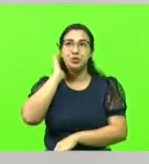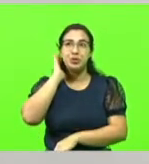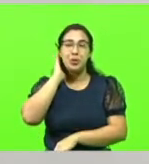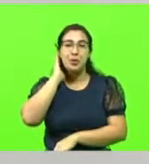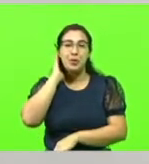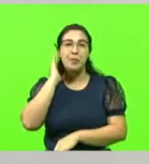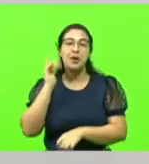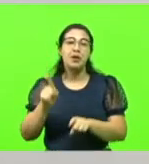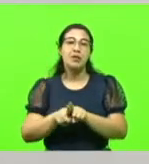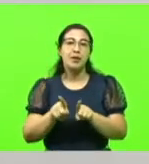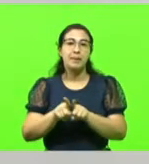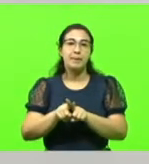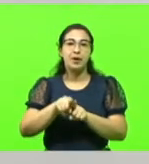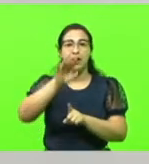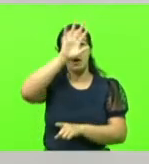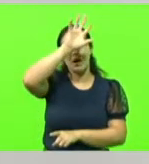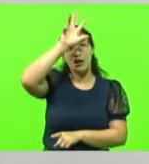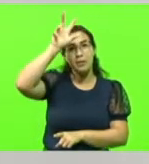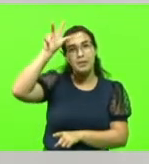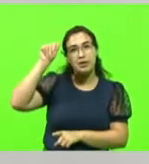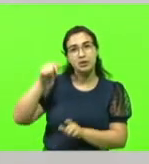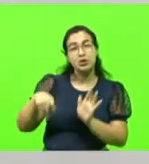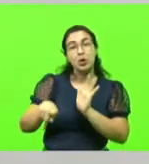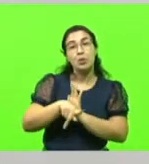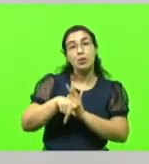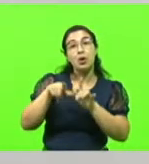Amazônia, pertence ao mundo e não ao Brasil.